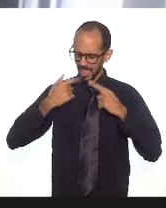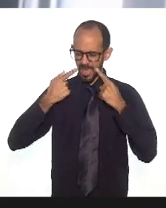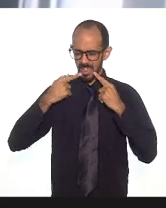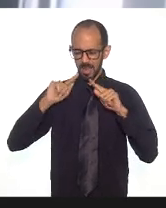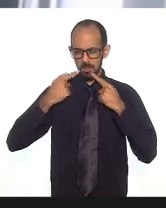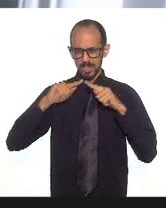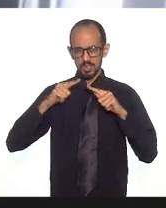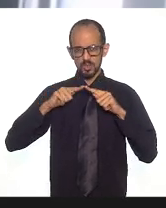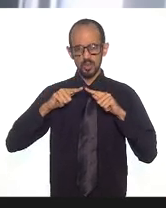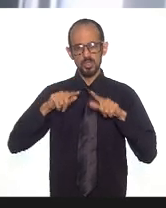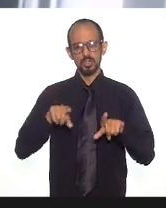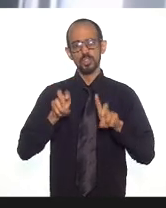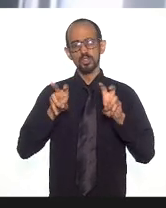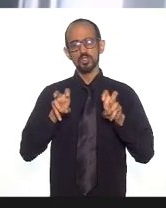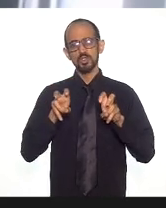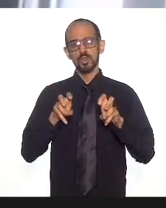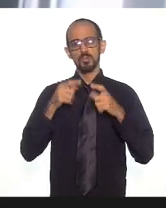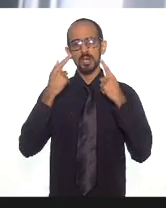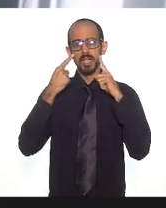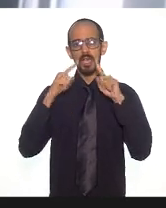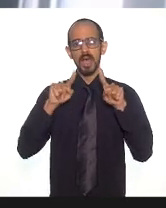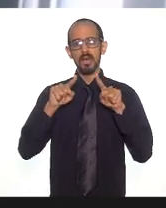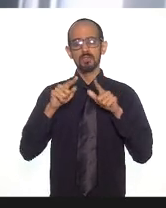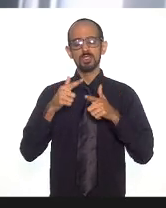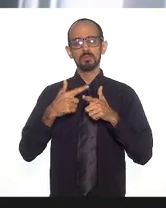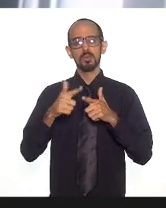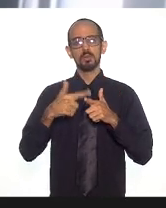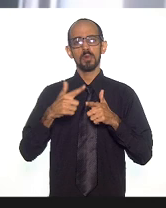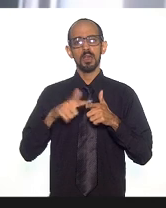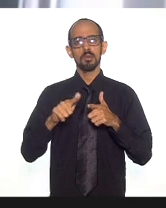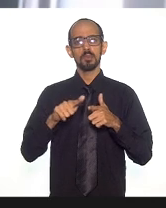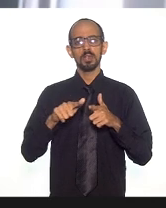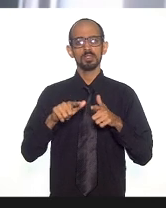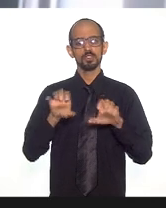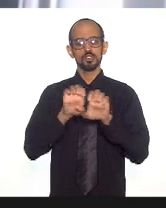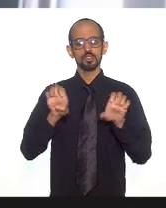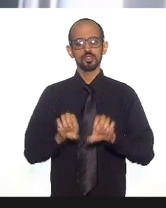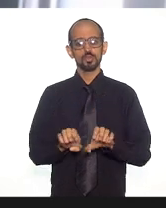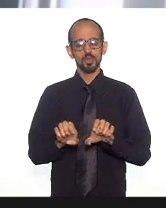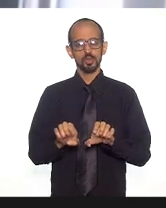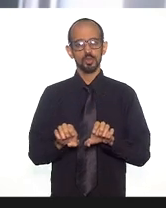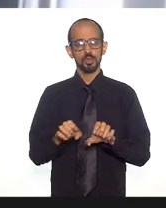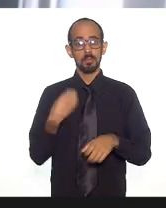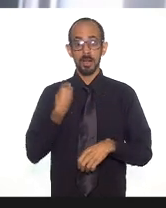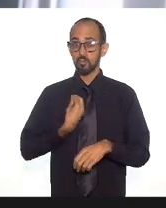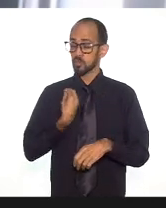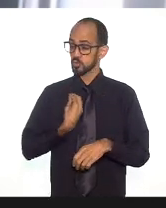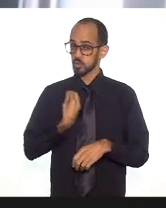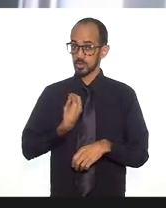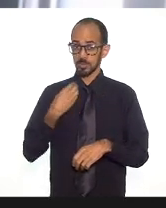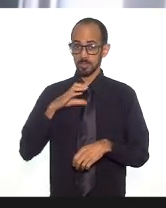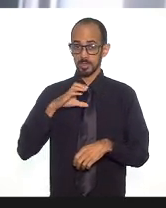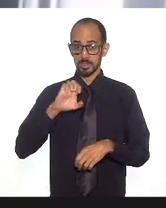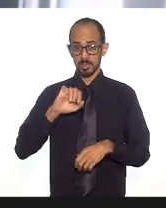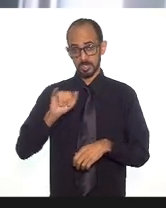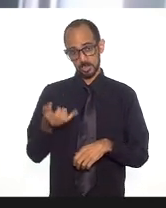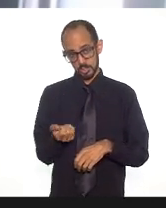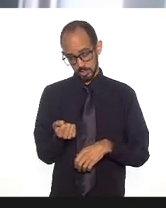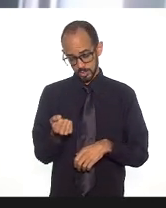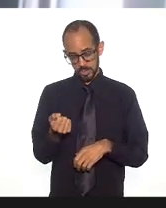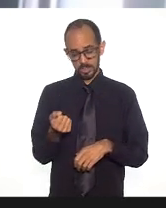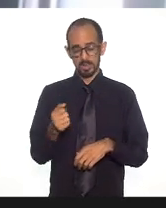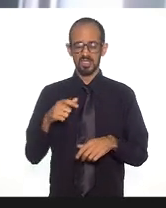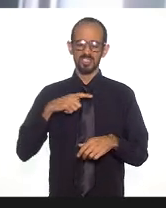reclamações sobre graves problemas de infraestrutura, né, para o funcionamento dos polos da rede SEJA, enfim. Então, tem uma série